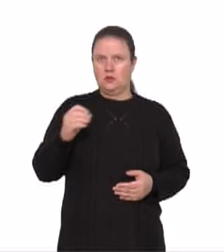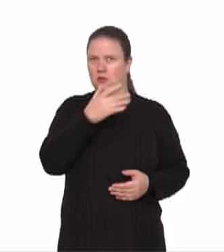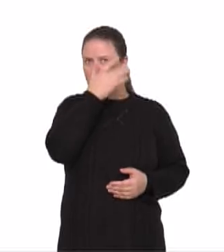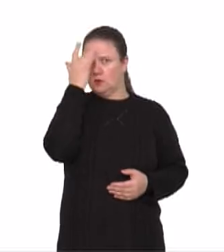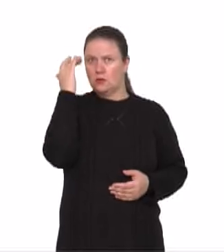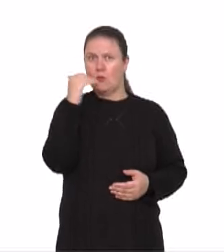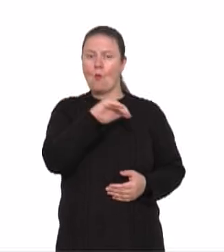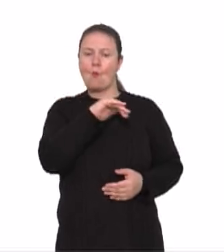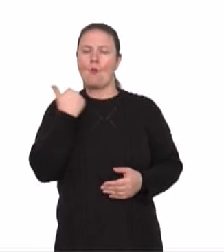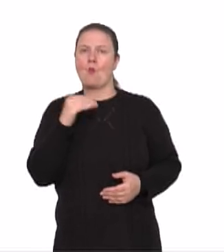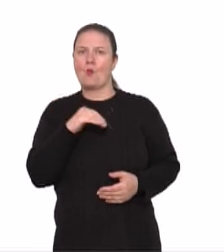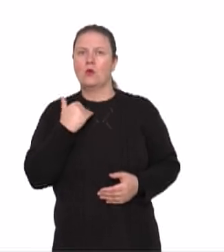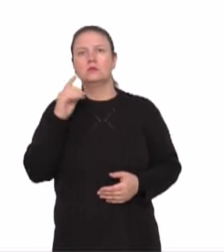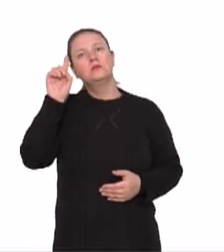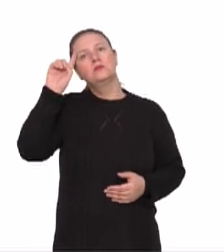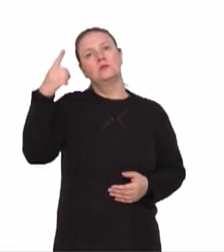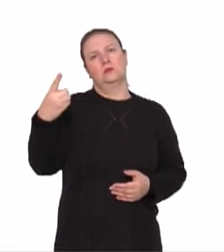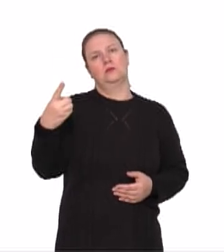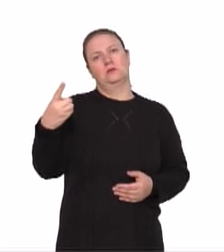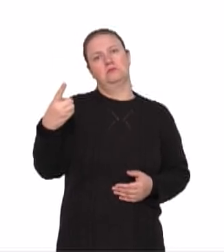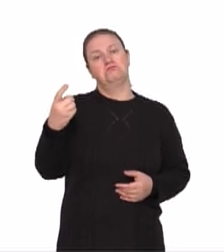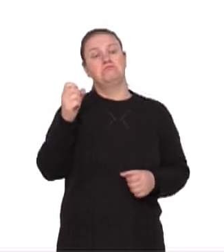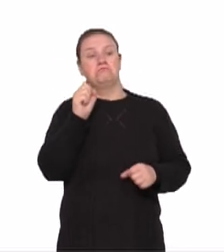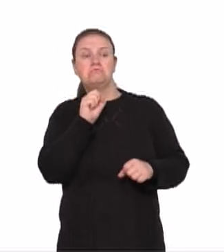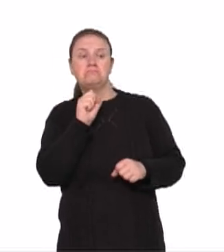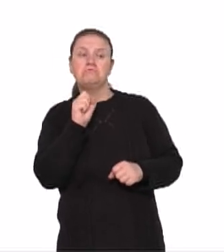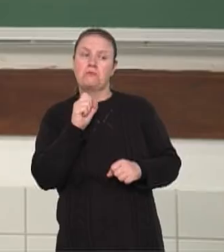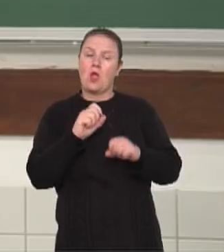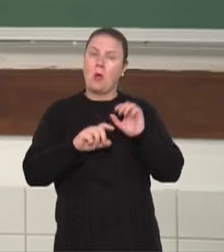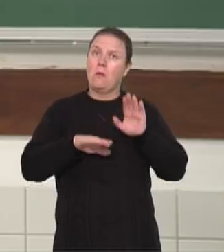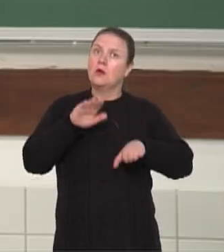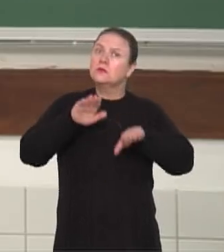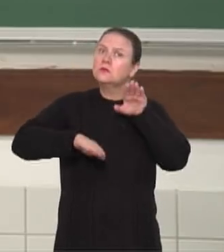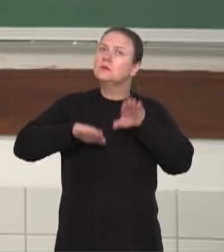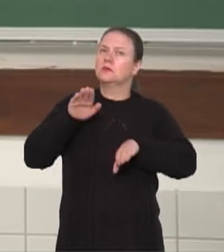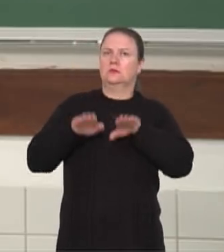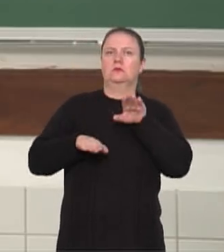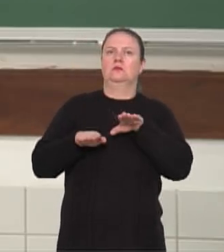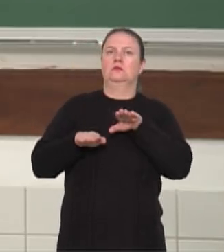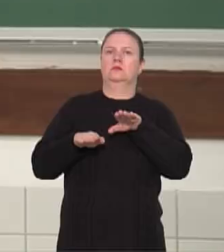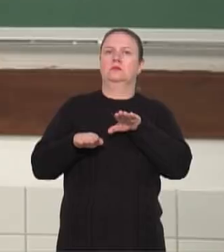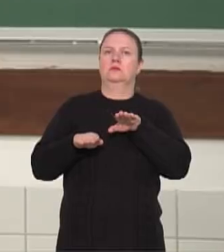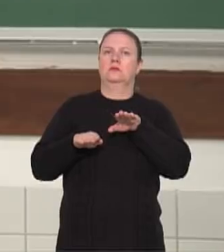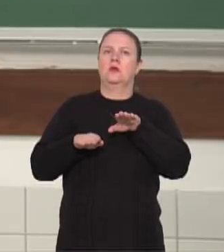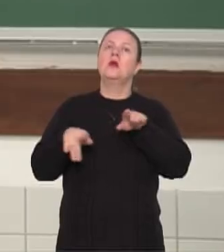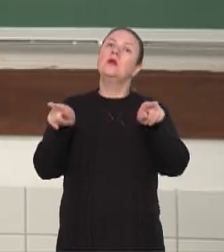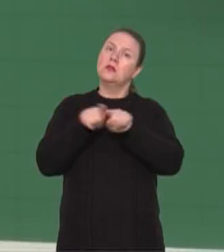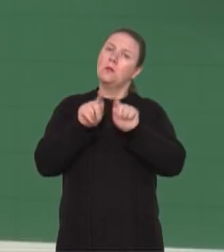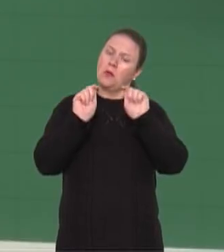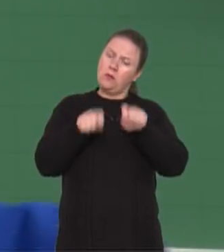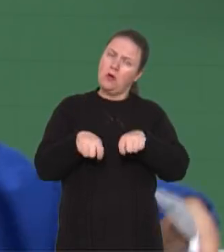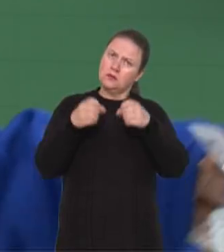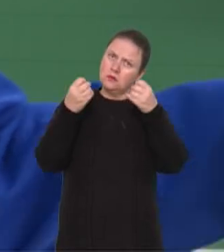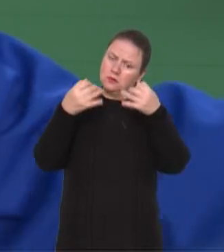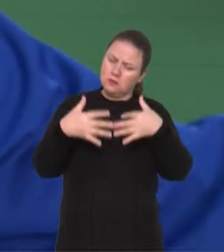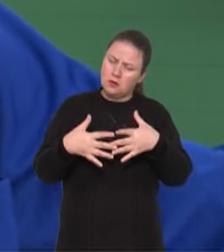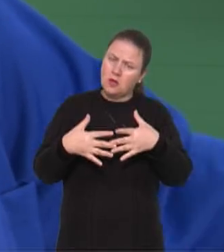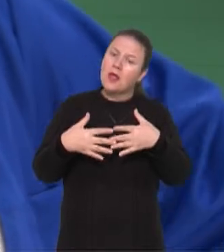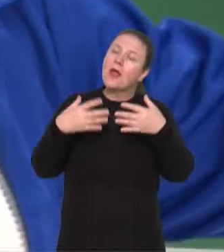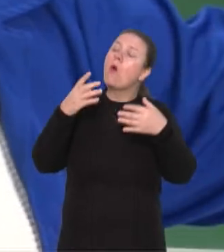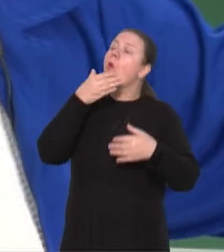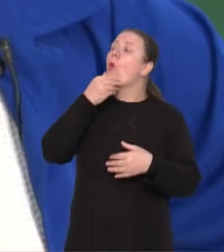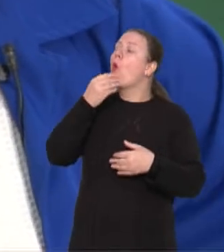600 mortes por dia. Então ele fez uma estimativa, ele estimou. Eu posso dizer também que ele explicou que se continuarmos